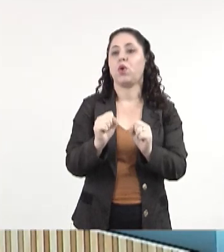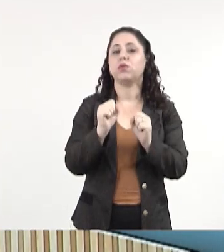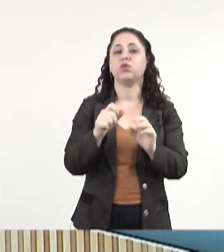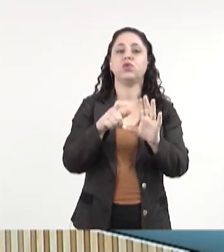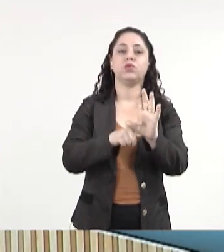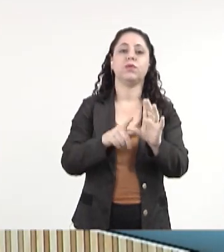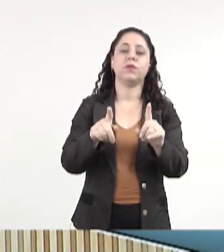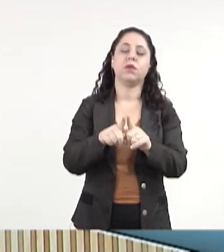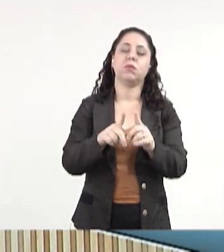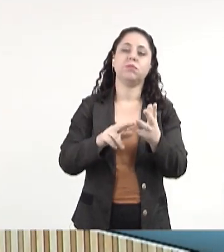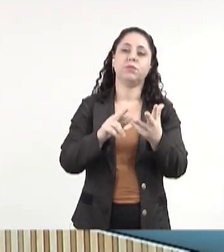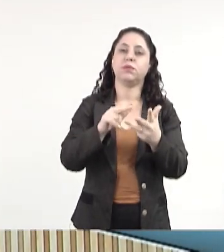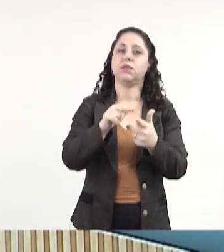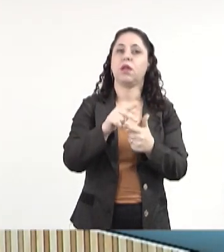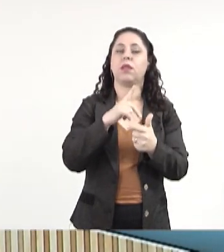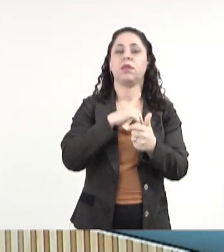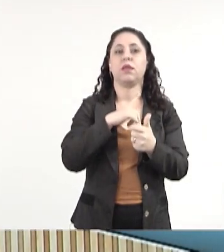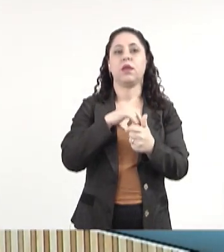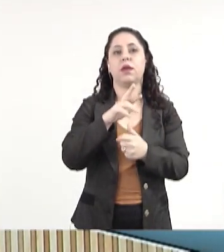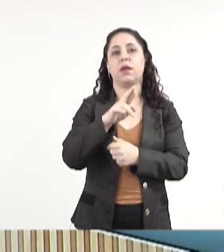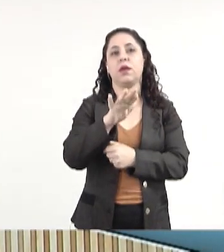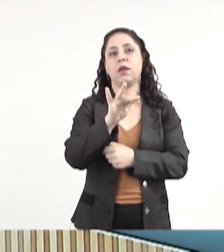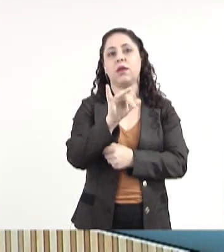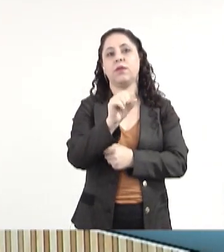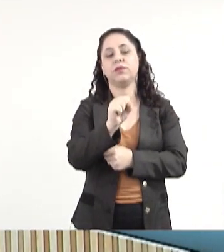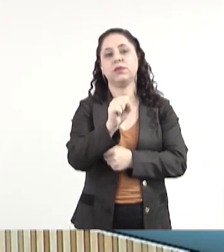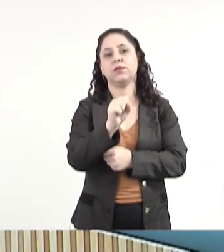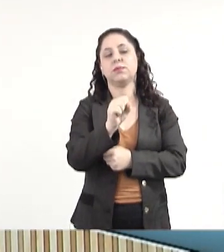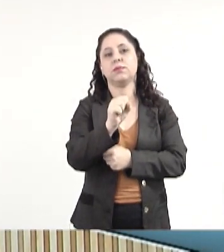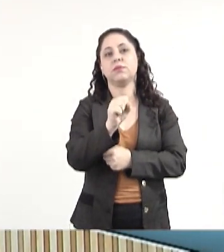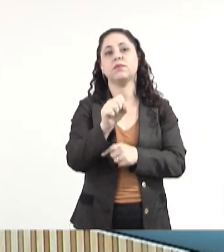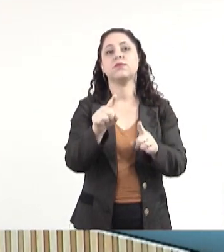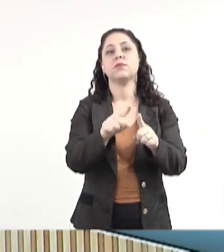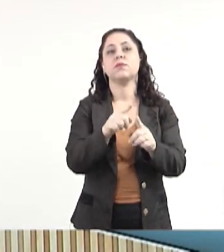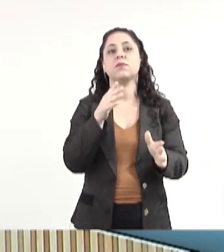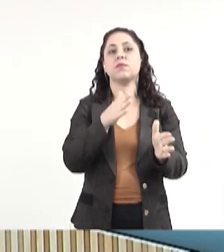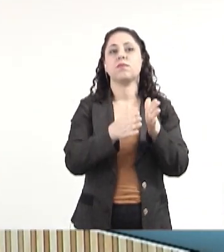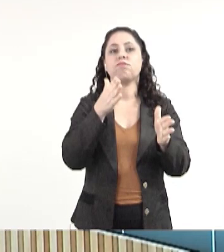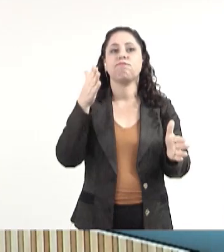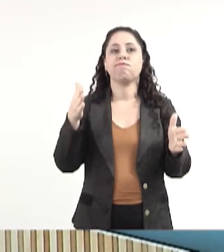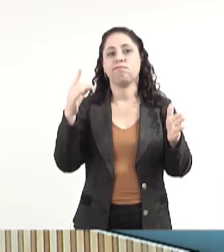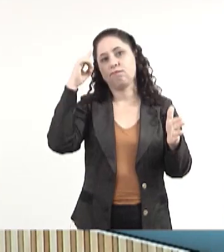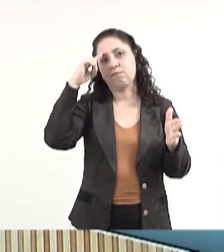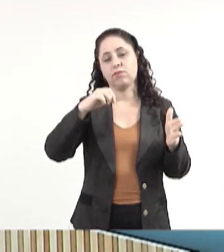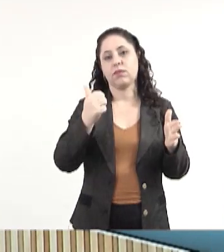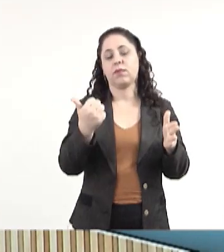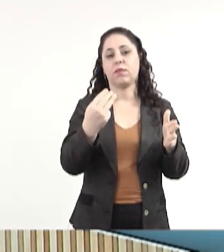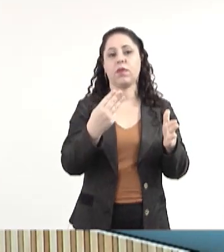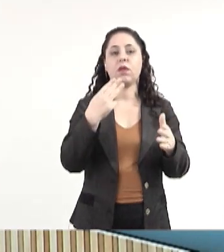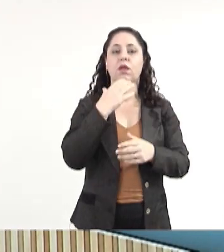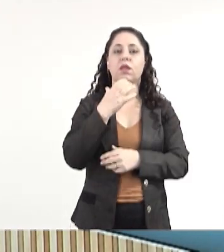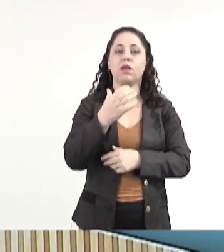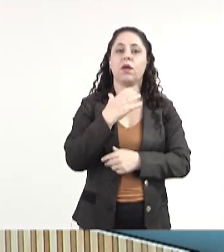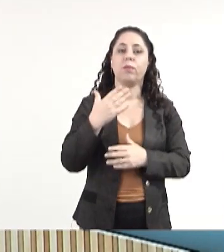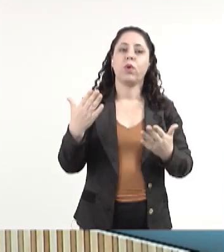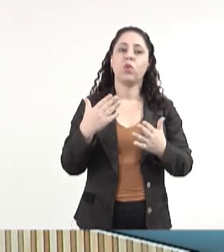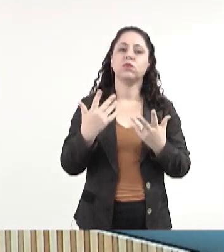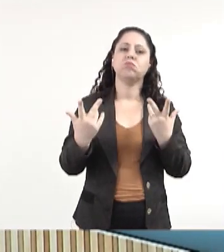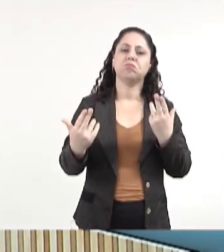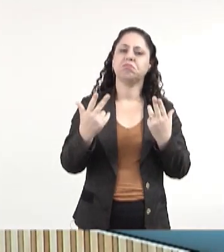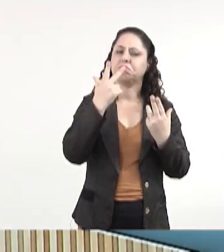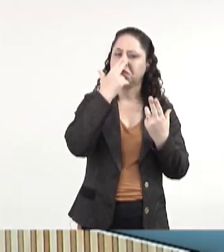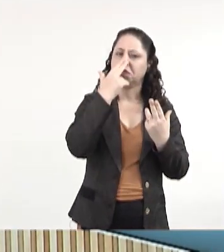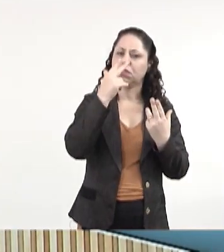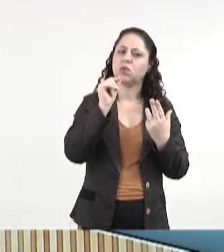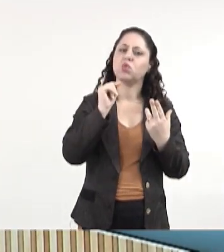possibilidades, dentre as várias possibilidades de refinanciamento dentro do Refis, também prorrogadas para o dia 13 de dezembro, prazo semelhante